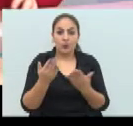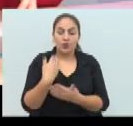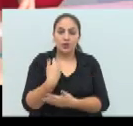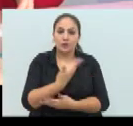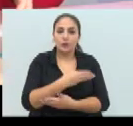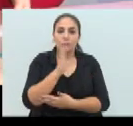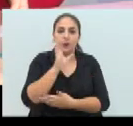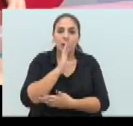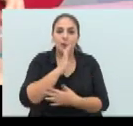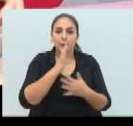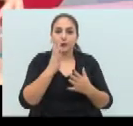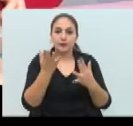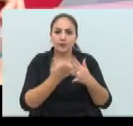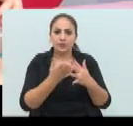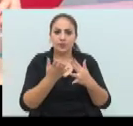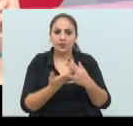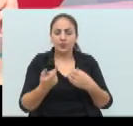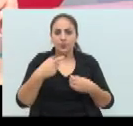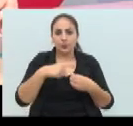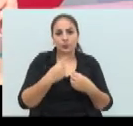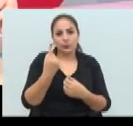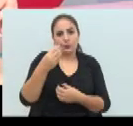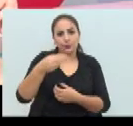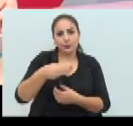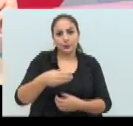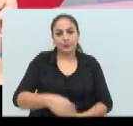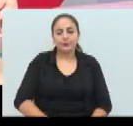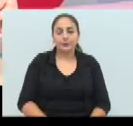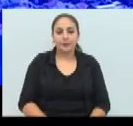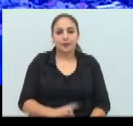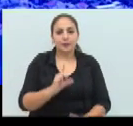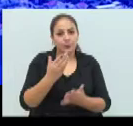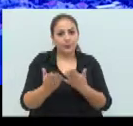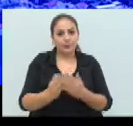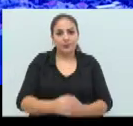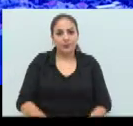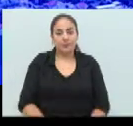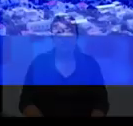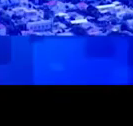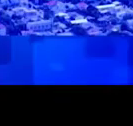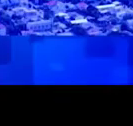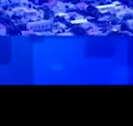rápido intervalo e retorna em 1 minuto. Não saia daí.